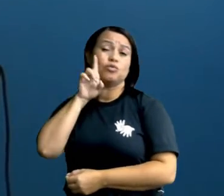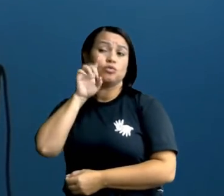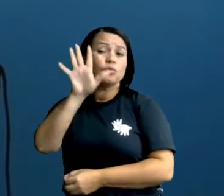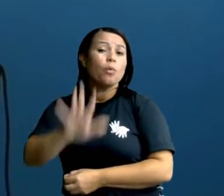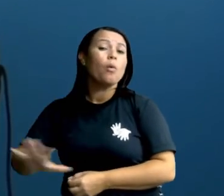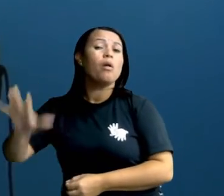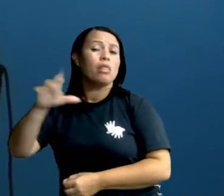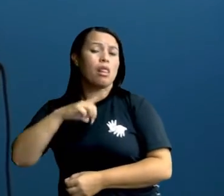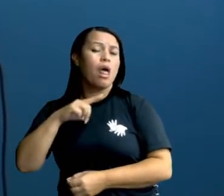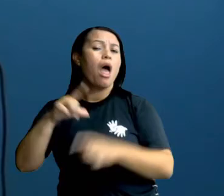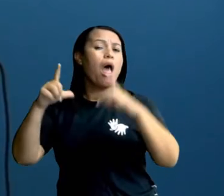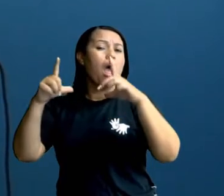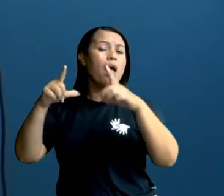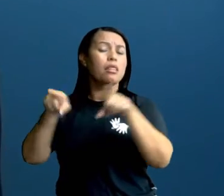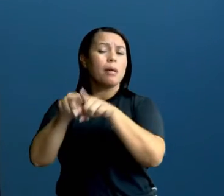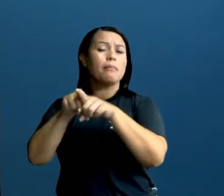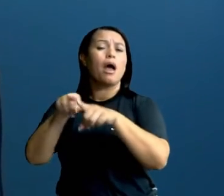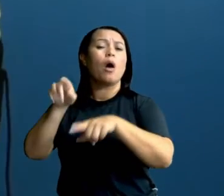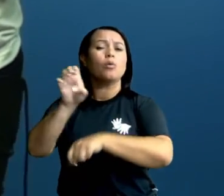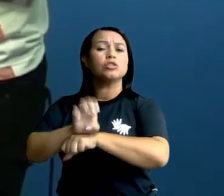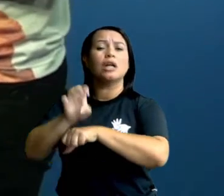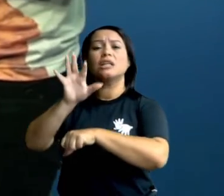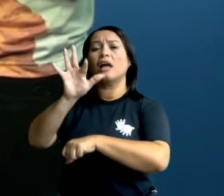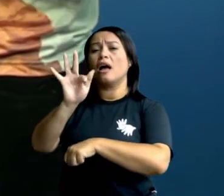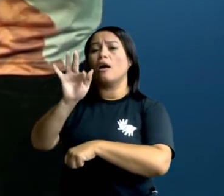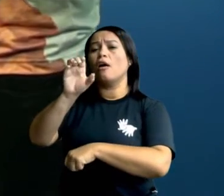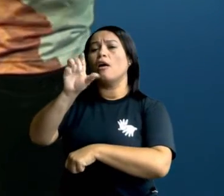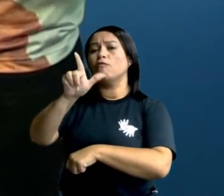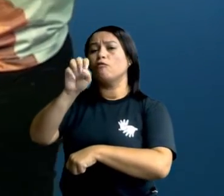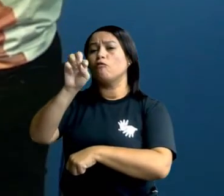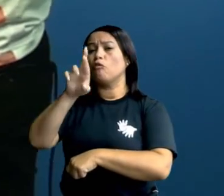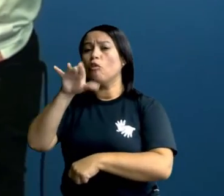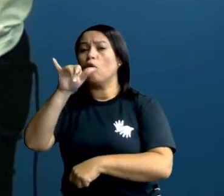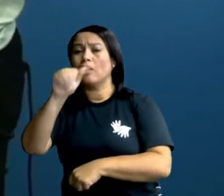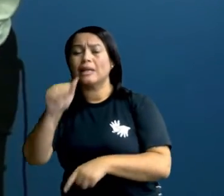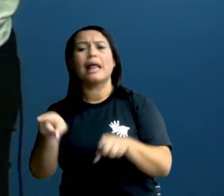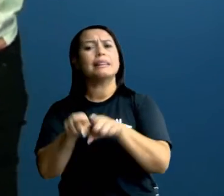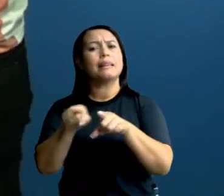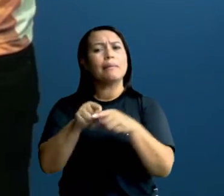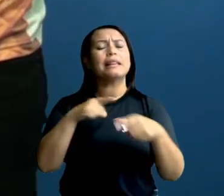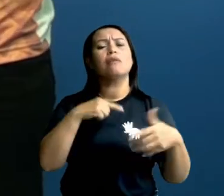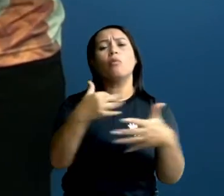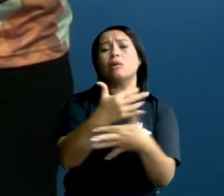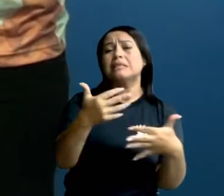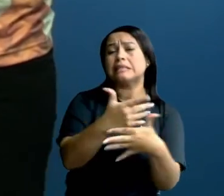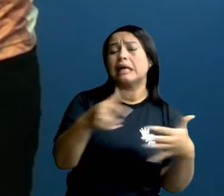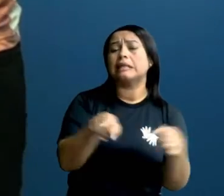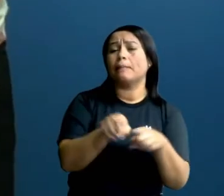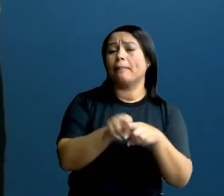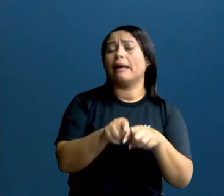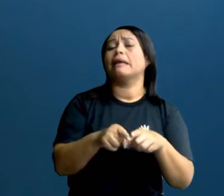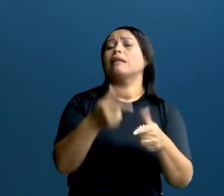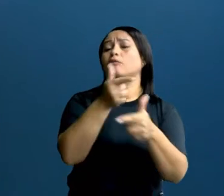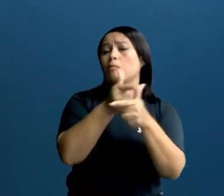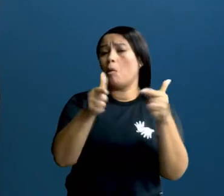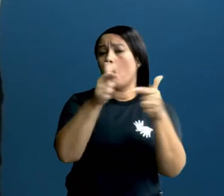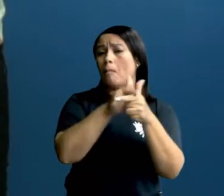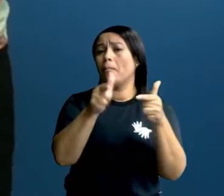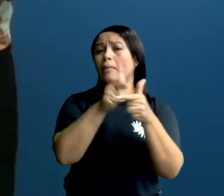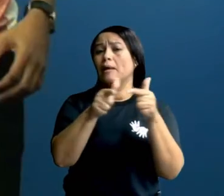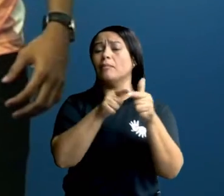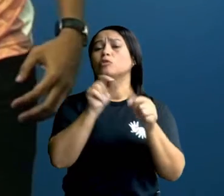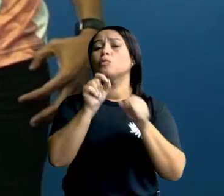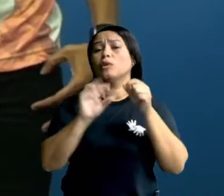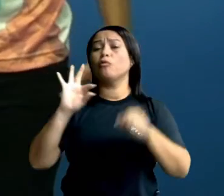exemplo, a Flórida, o estado da Flórida, foram bastante afetados, e a cidade de Nova Orleans foi uma das que mais tiveram problemas, né, quanto a